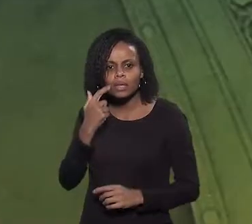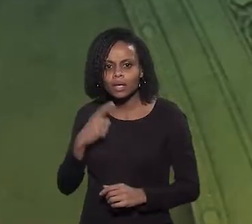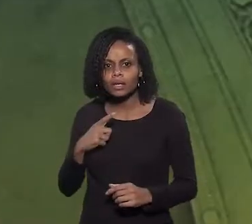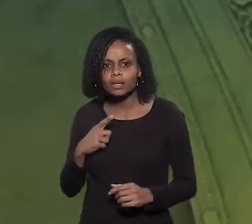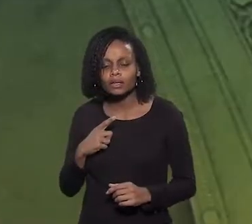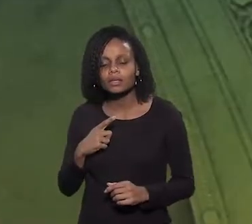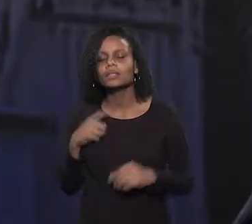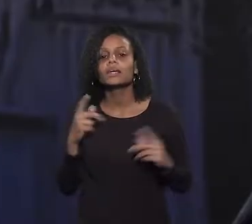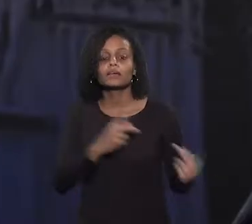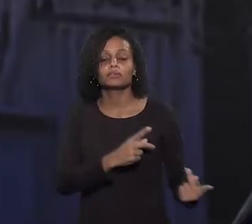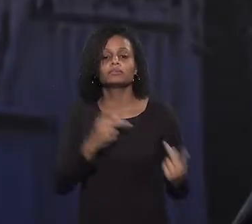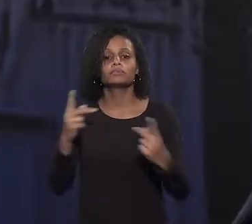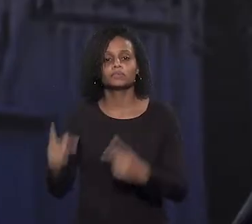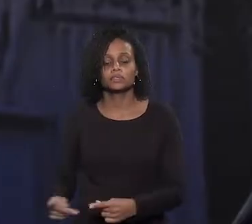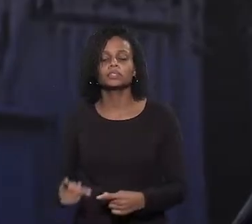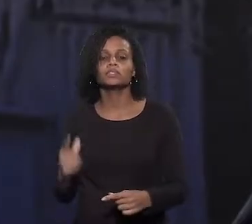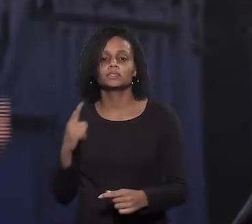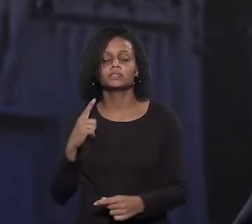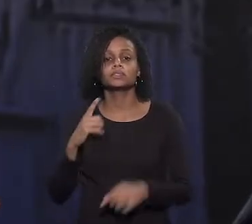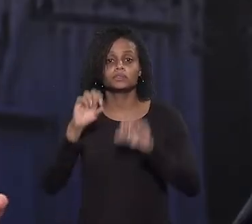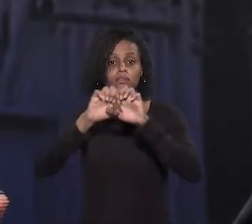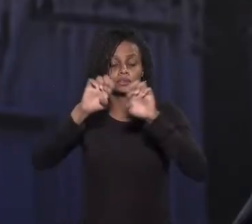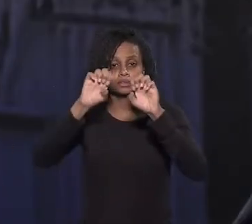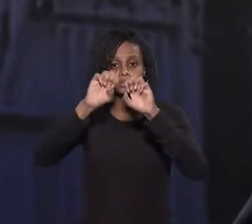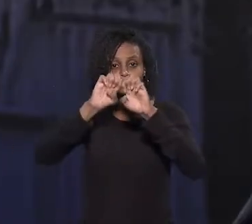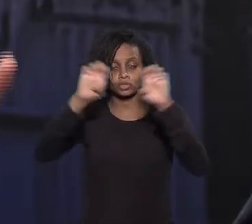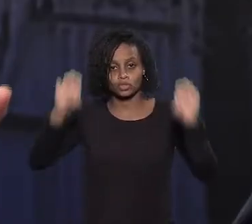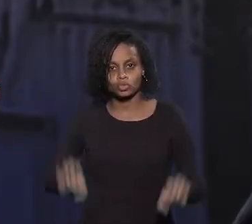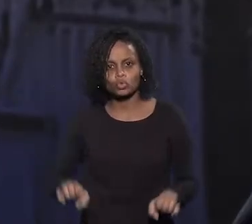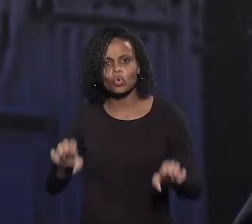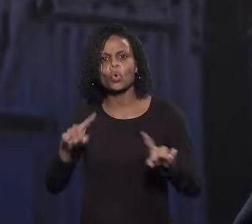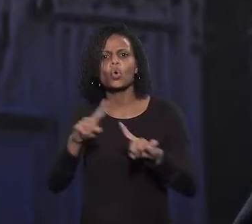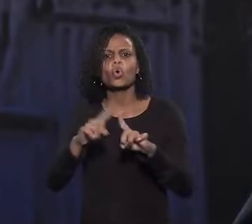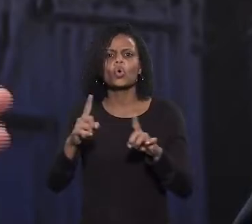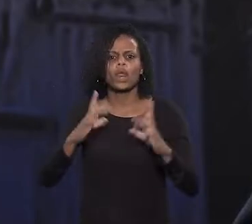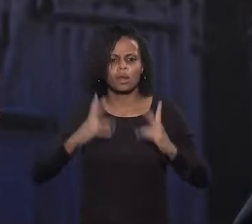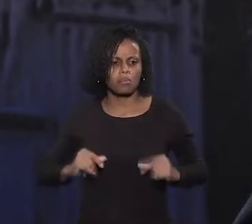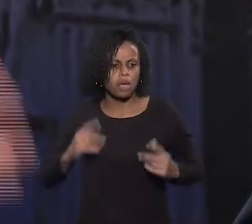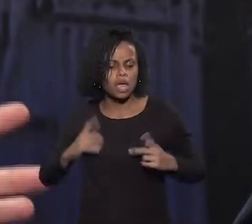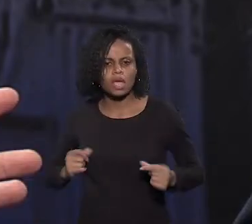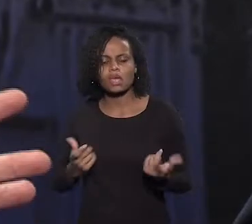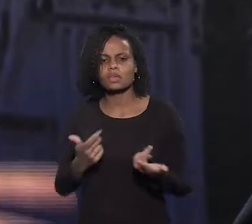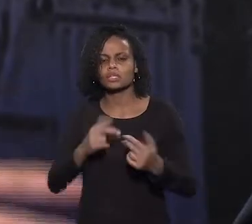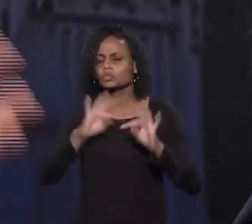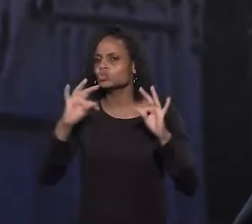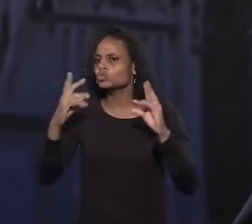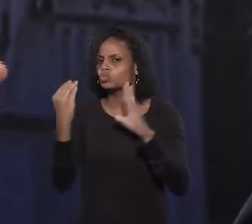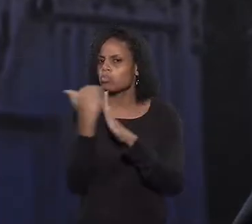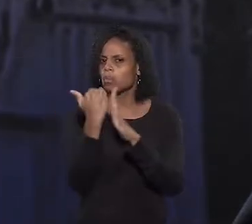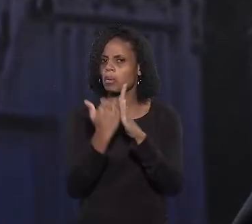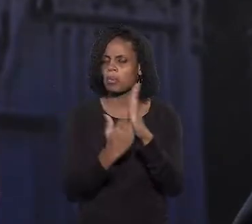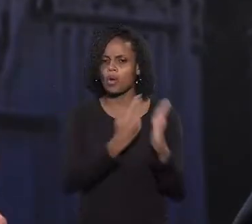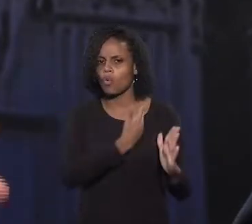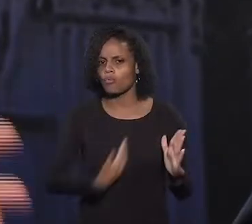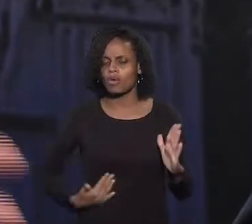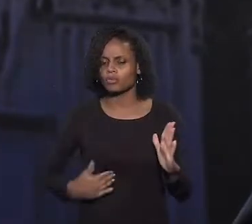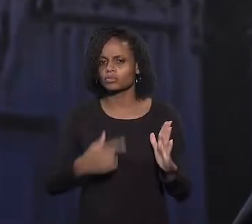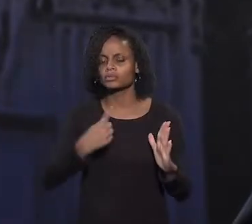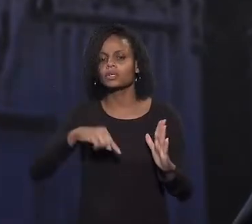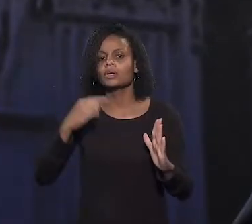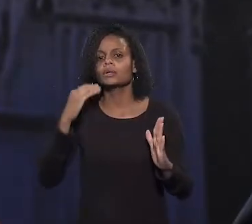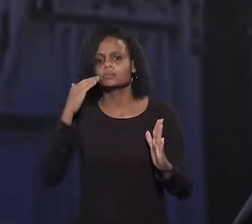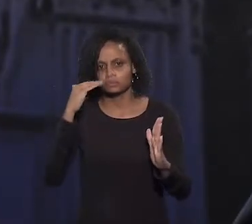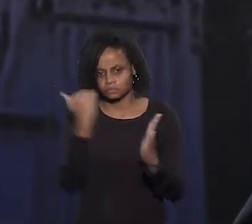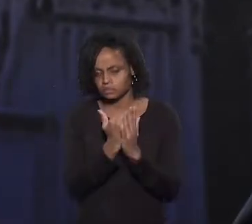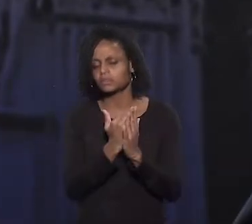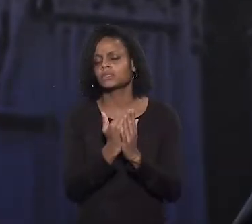tratados? São visitas, tanto em quanto à estrutura, né, vigilância sanitária, todas as normas que o governo coloca e